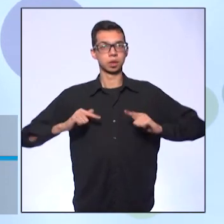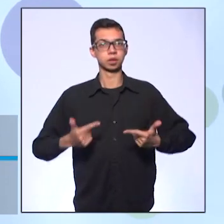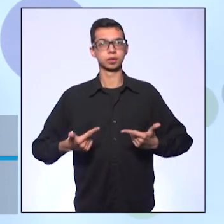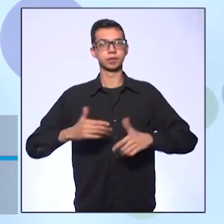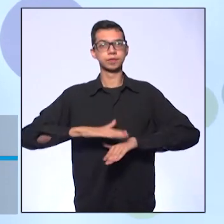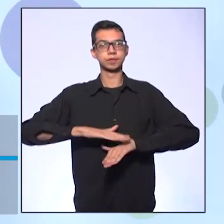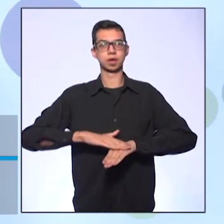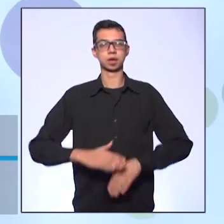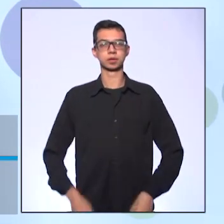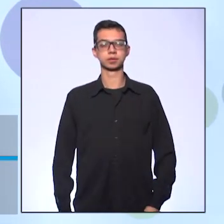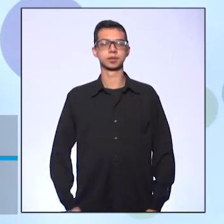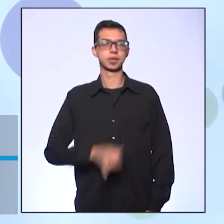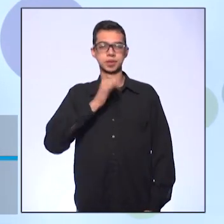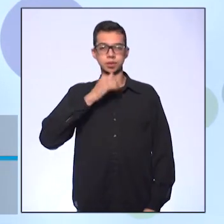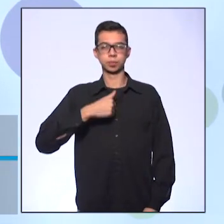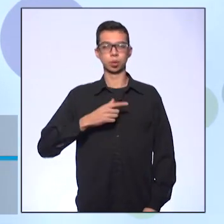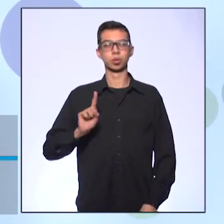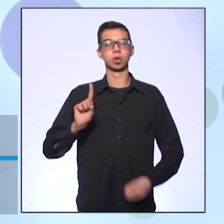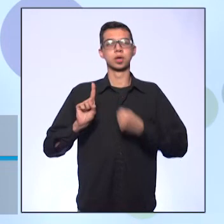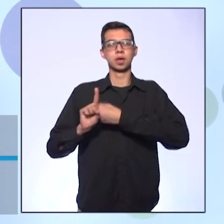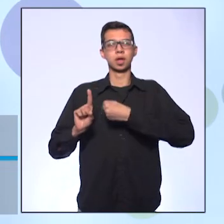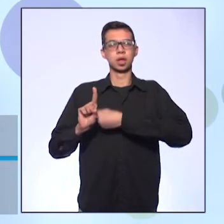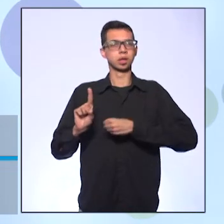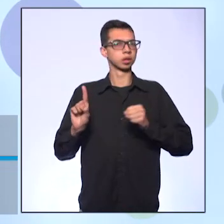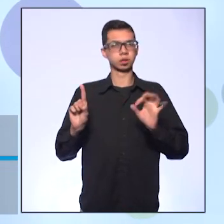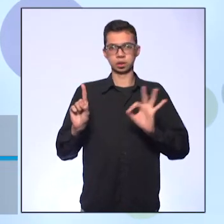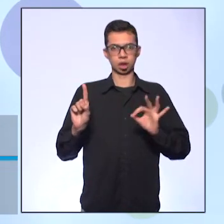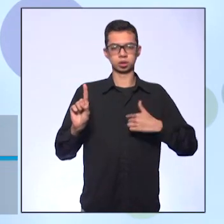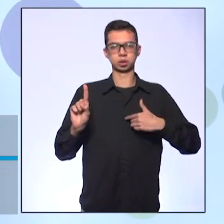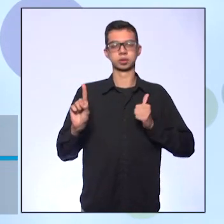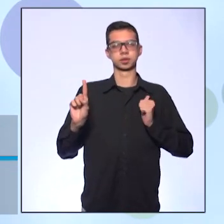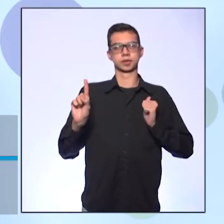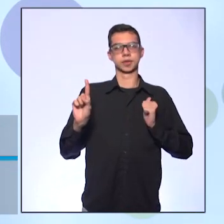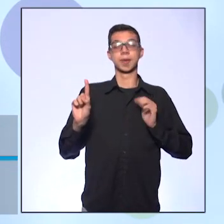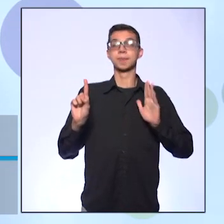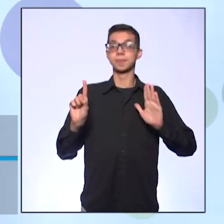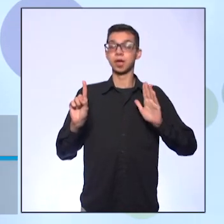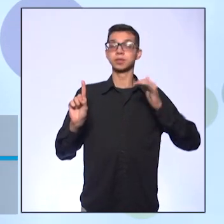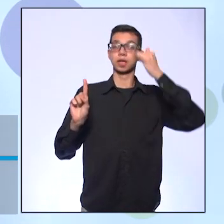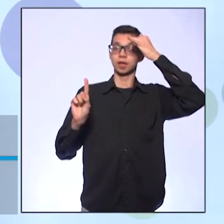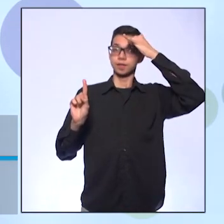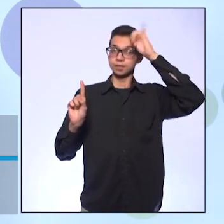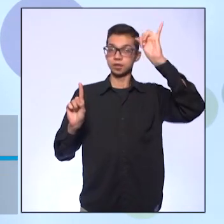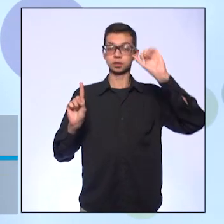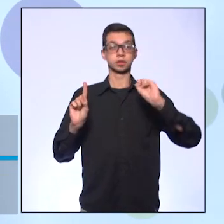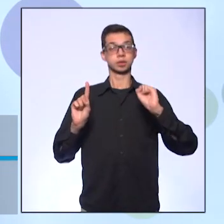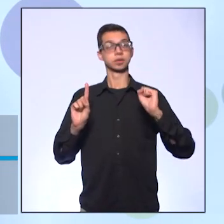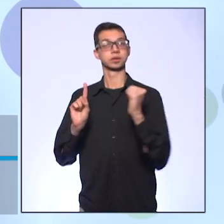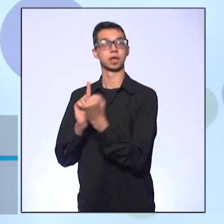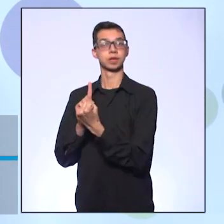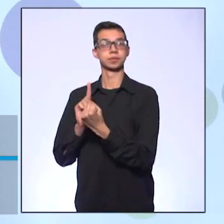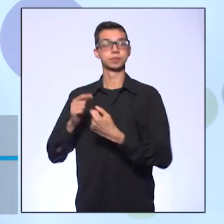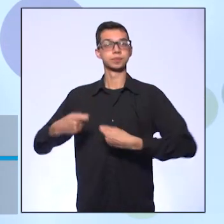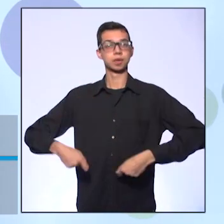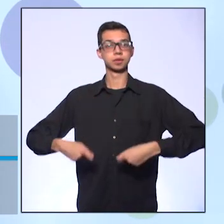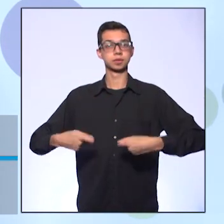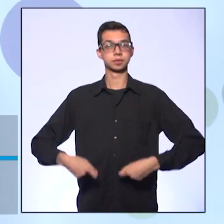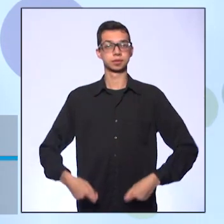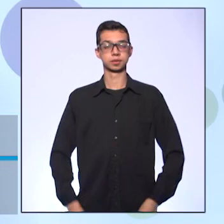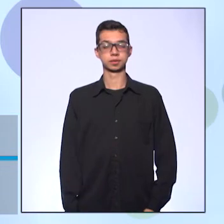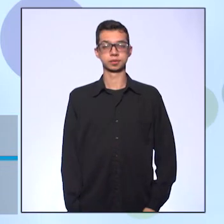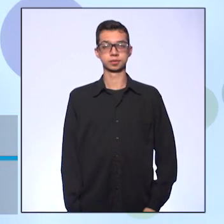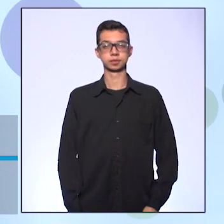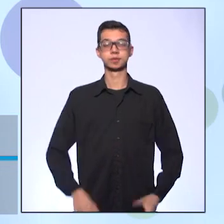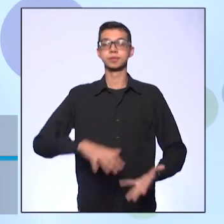não agredir, é necessário combater a agressão, né? Nós temos que, de alguma forma, reivindicar um mundo